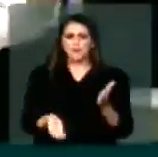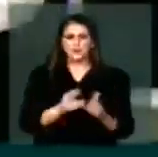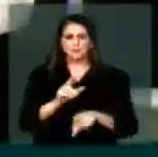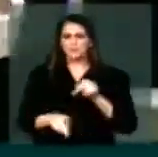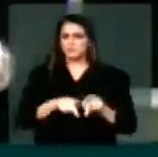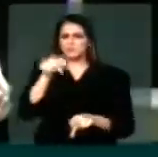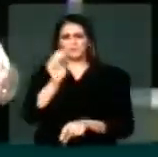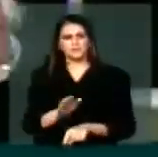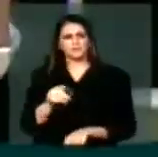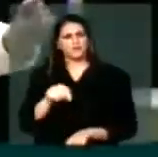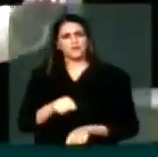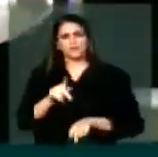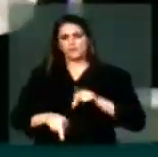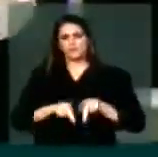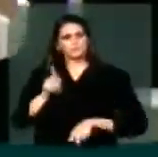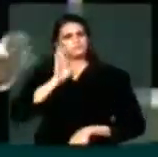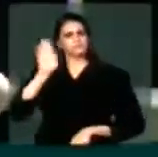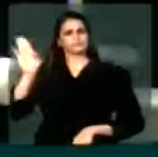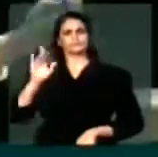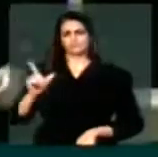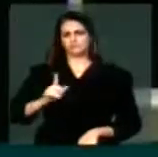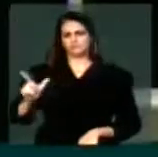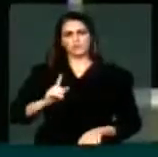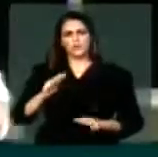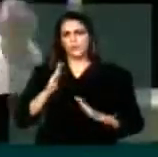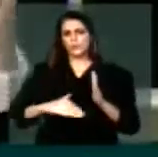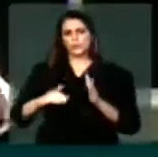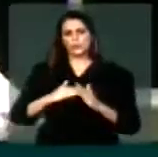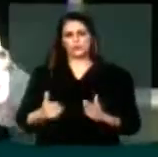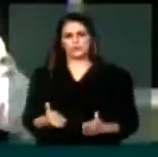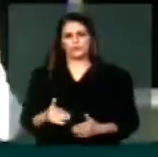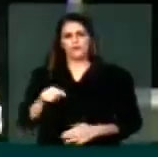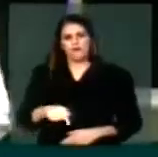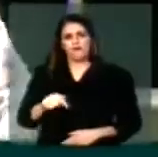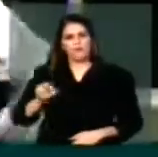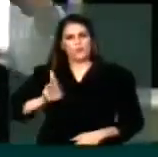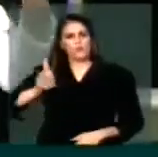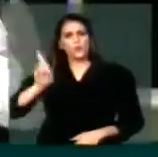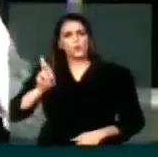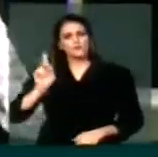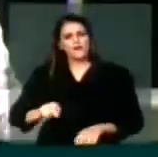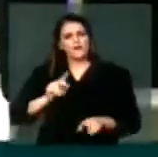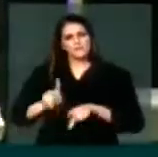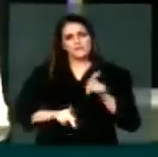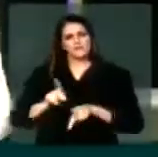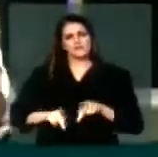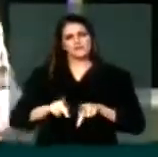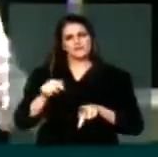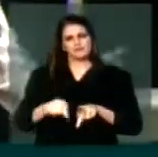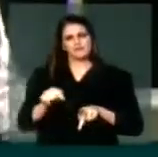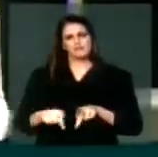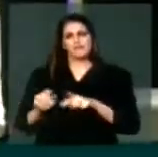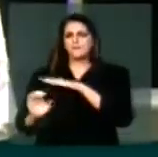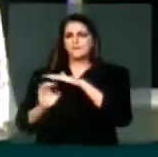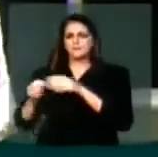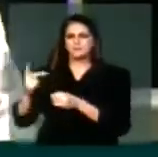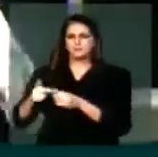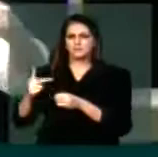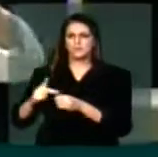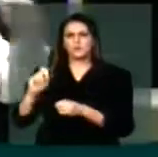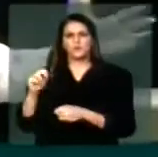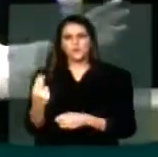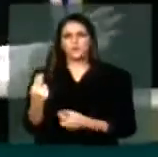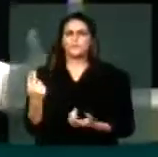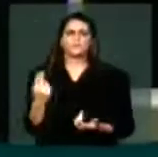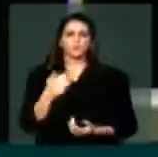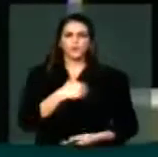que é o dono do patrimônio chamado recurso público, que é dono do patrimônio chamado Petrobras, que é dono do patrimônio